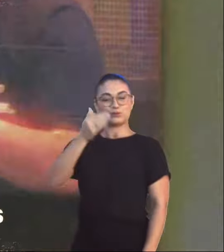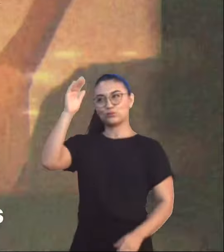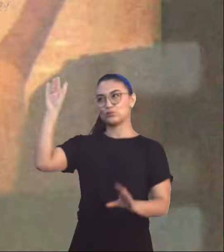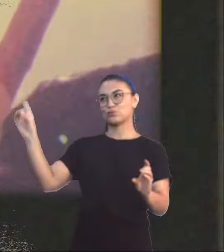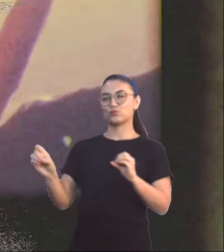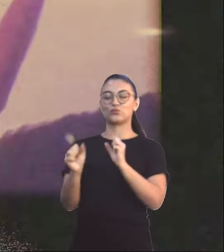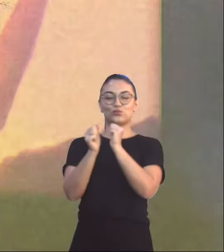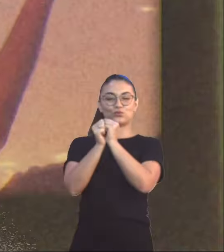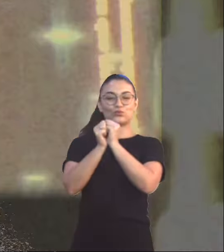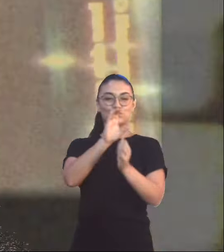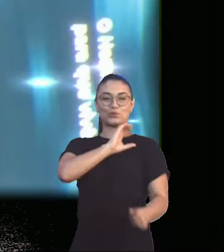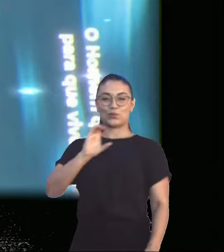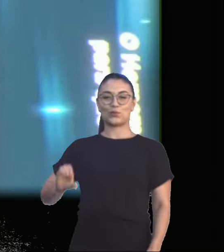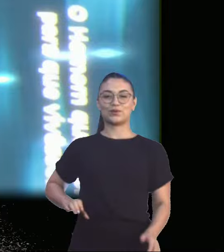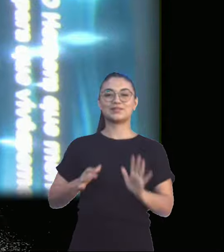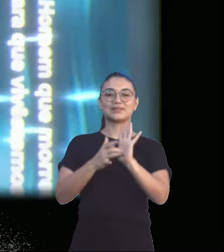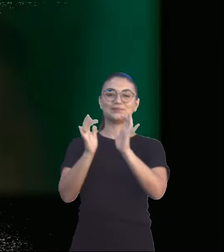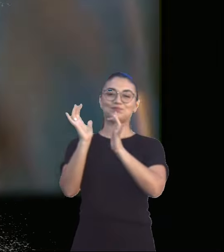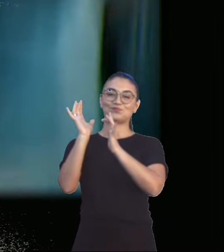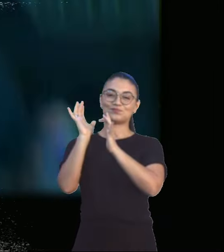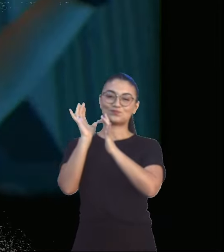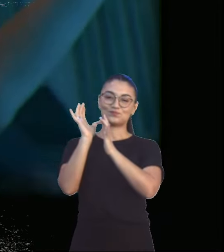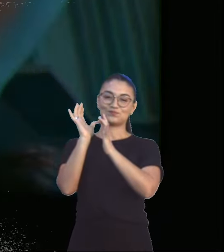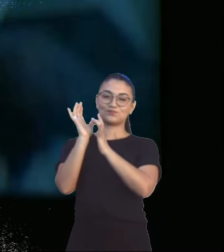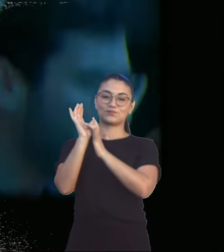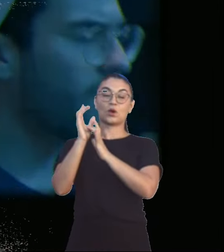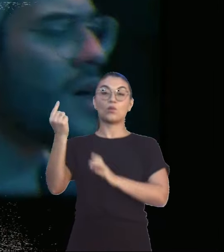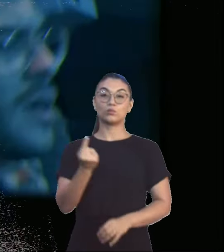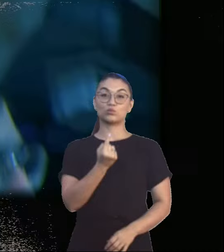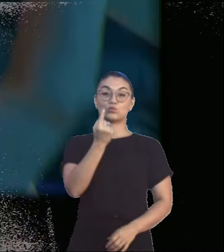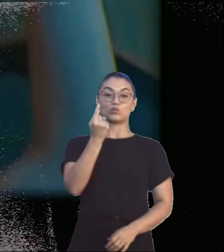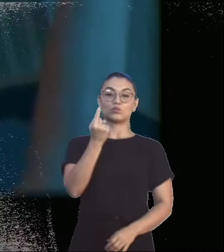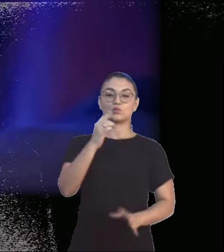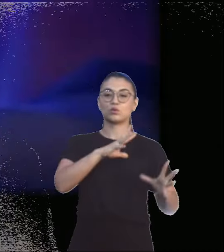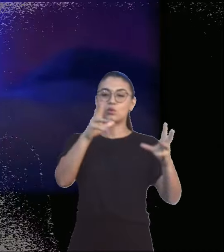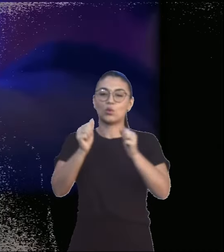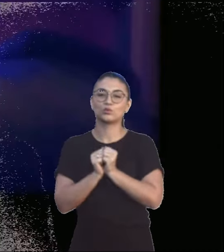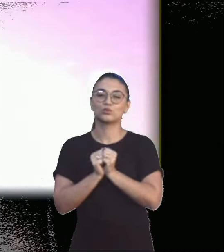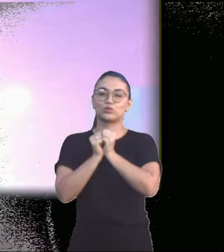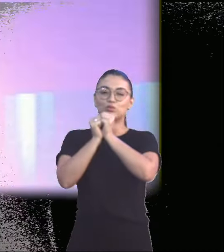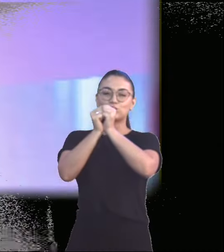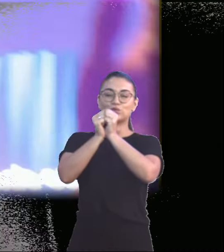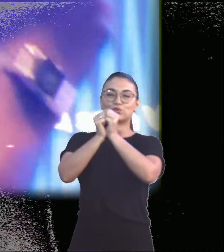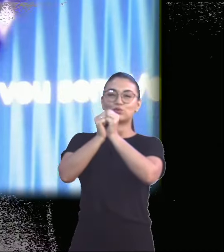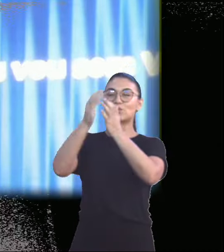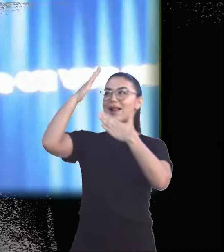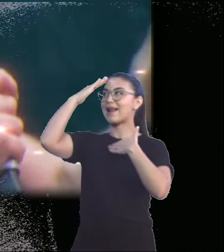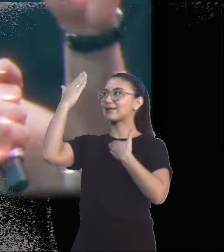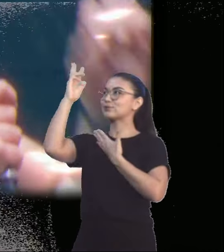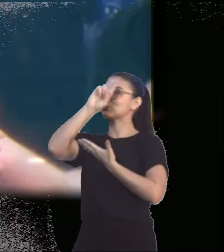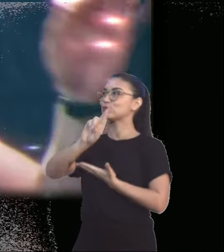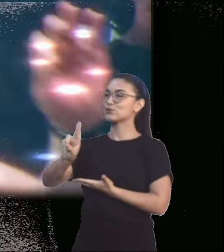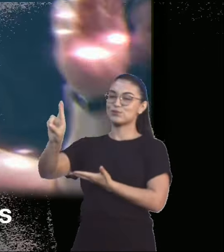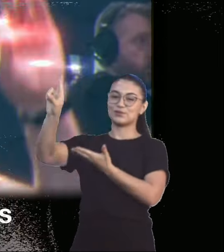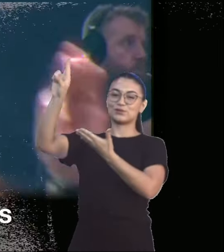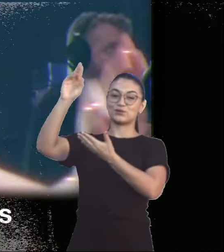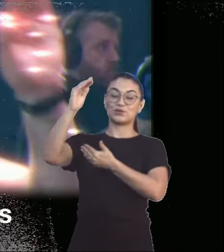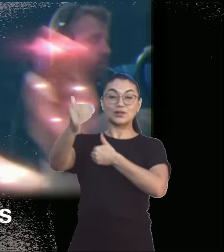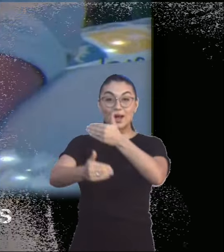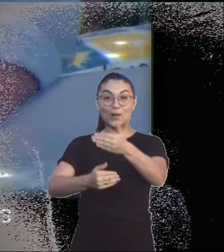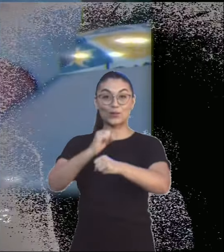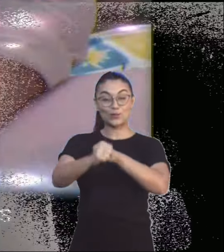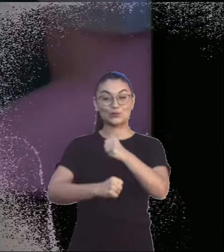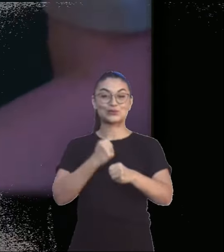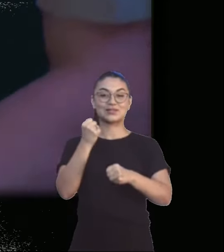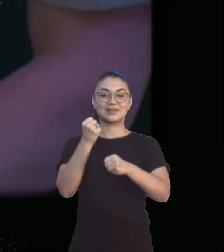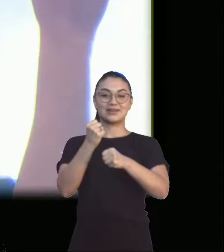Cristo Jesus. Nós estamos aqui hoje para juntos, como um só, nos alegrarmos com tudo que o Senhor fez no ano de 2025, mas também com